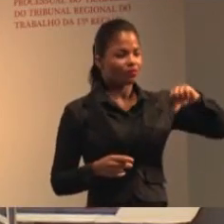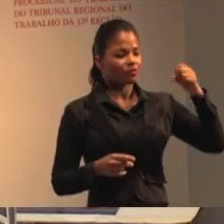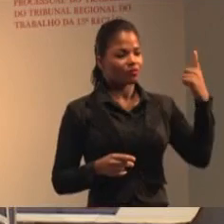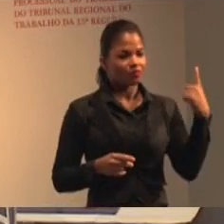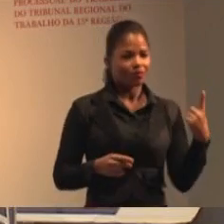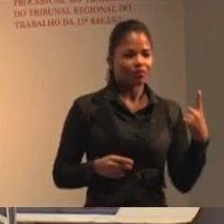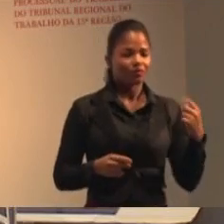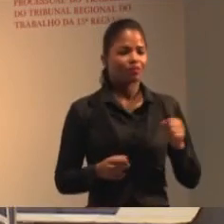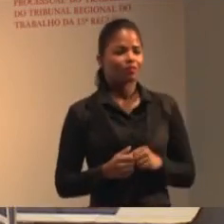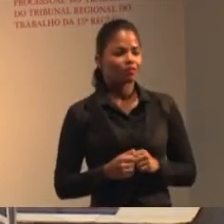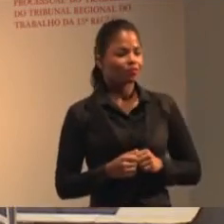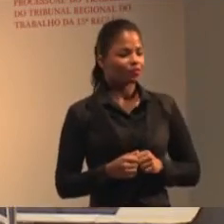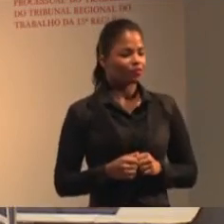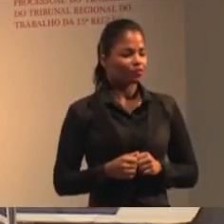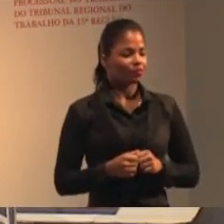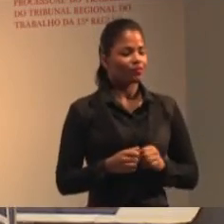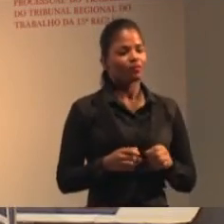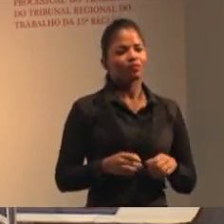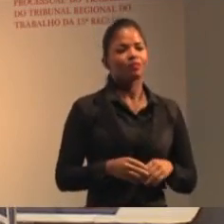14 de junho de 1991, e,